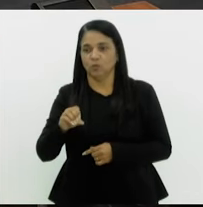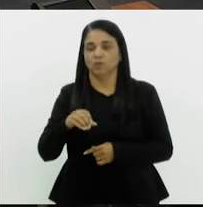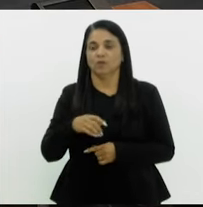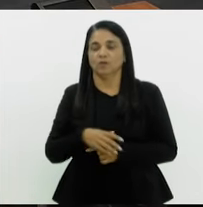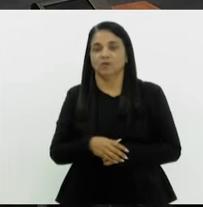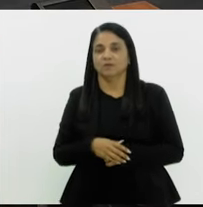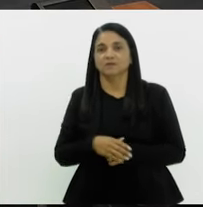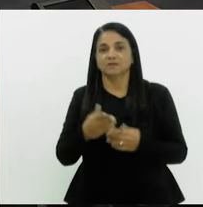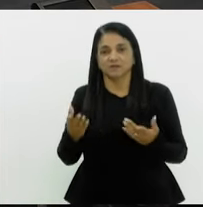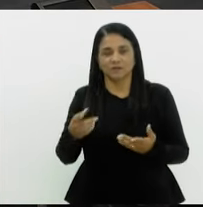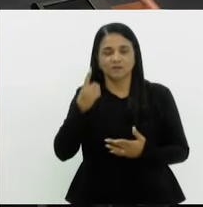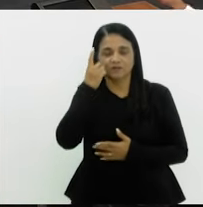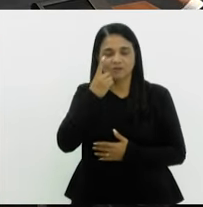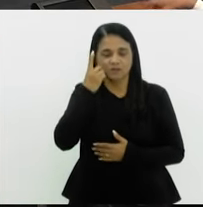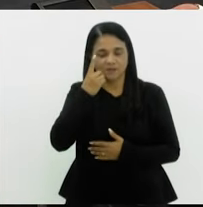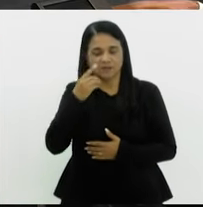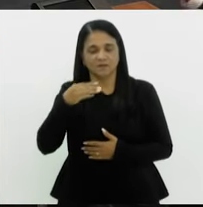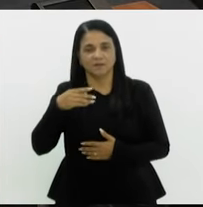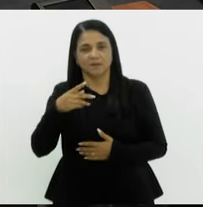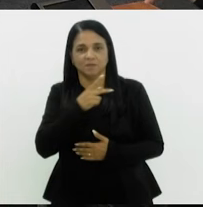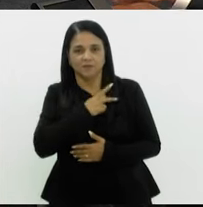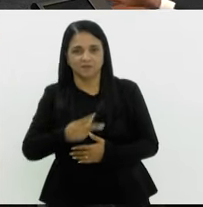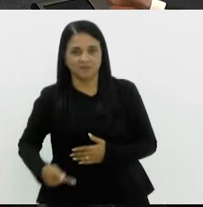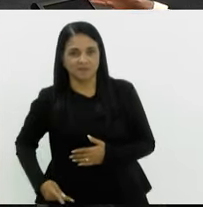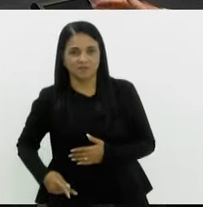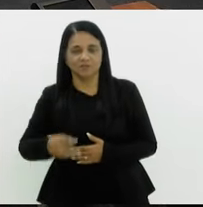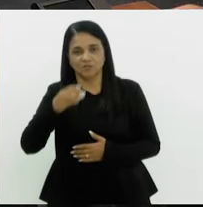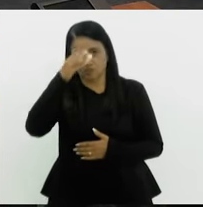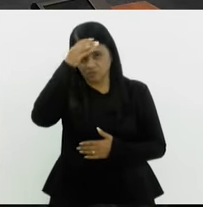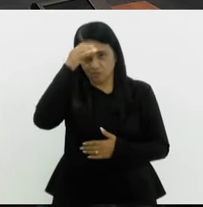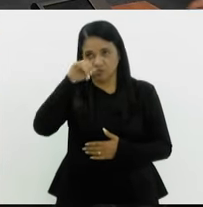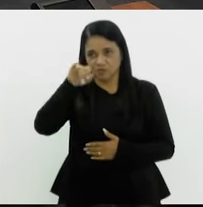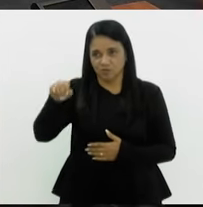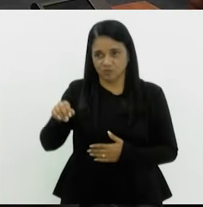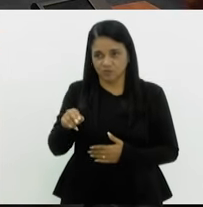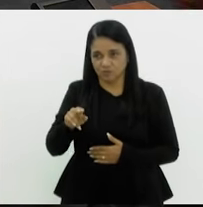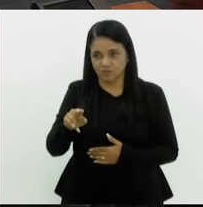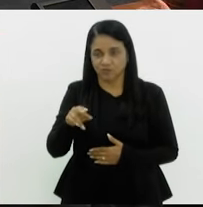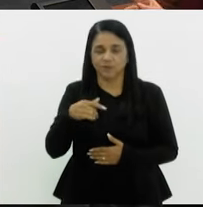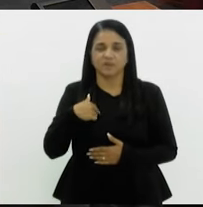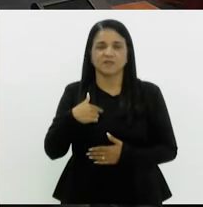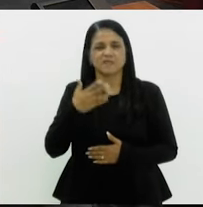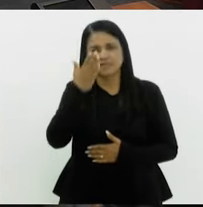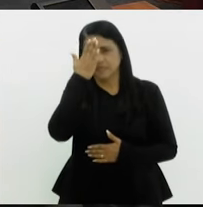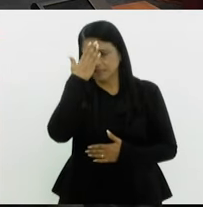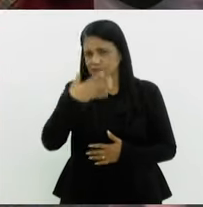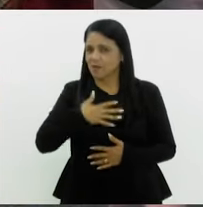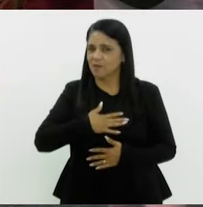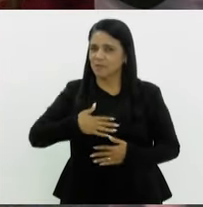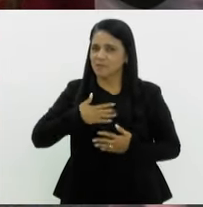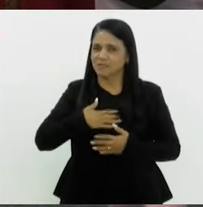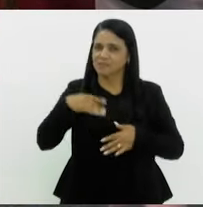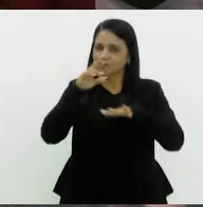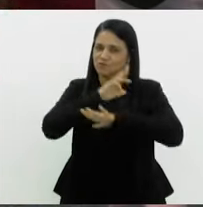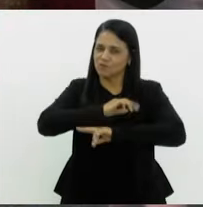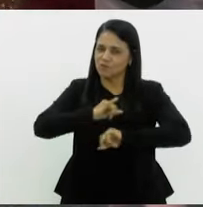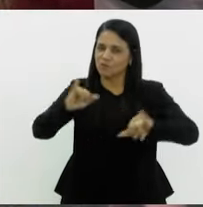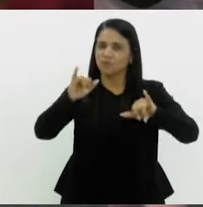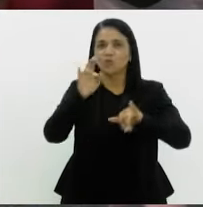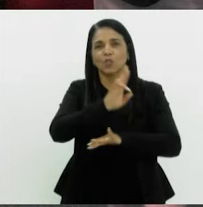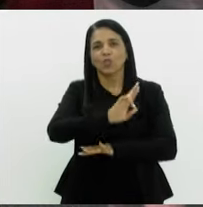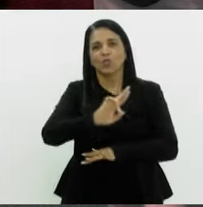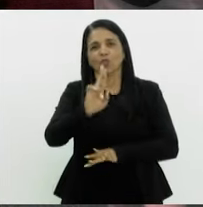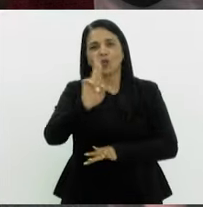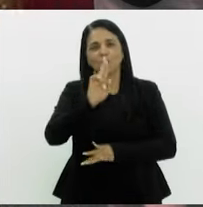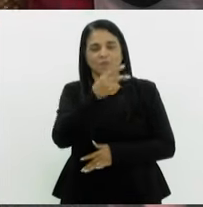Deputada presidente Tiaju, Vossa Excelência sabe do prazer que eu tenho de proclamar seu nome como presidente